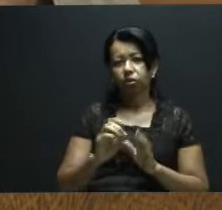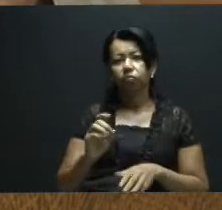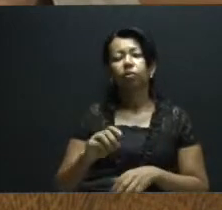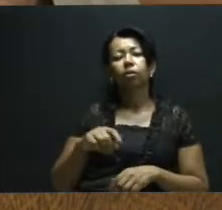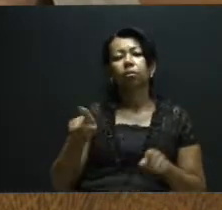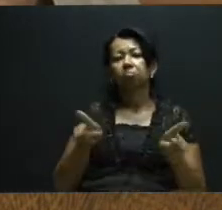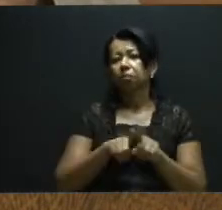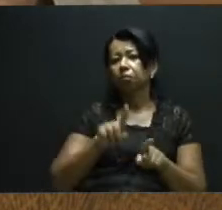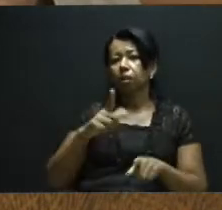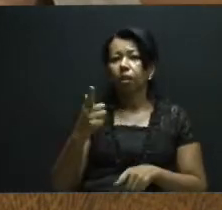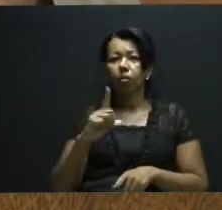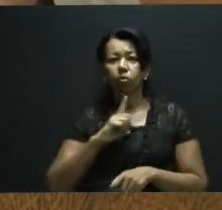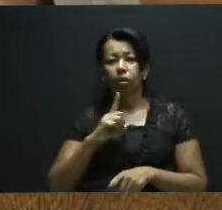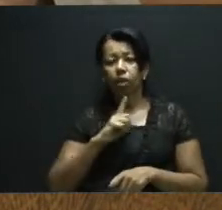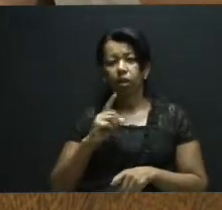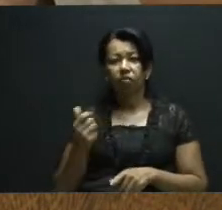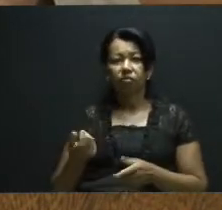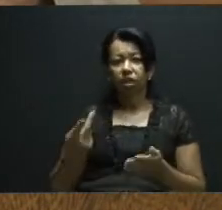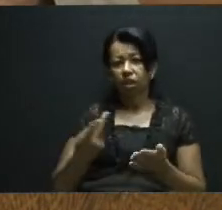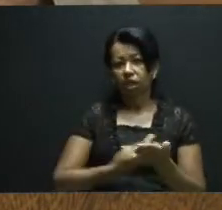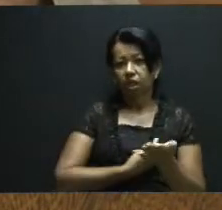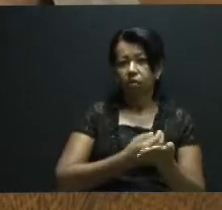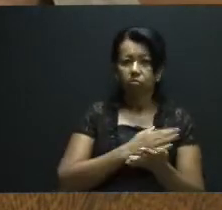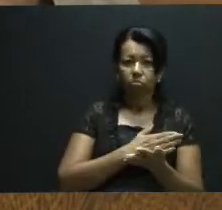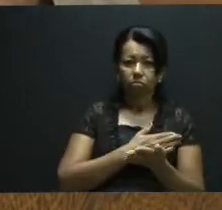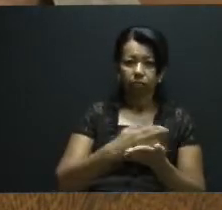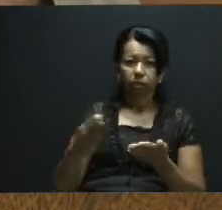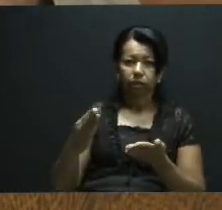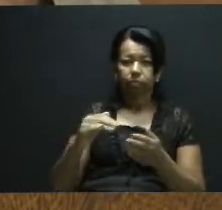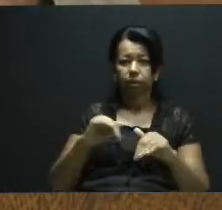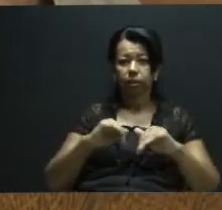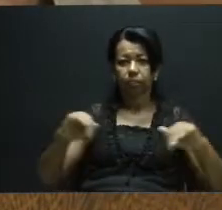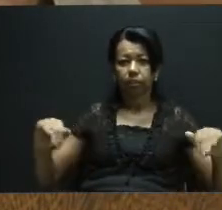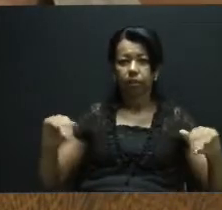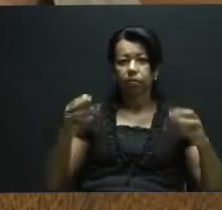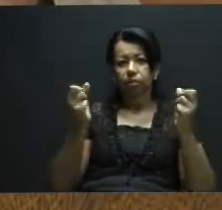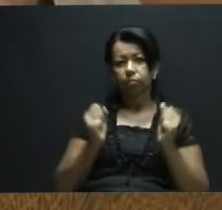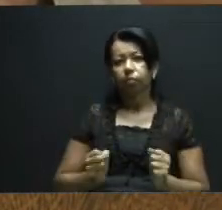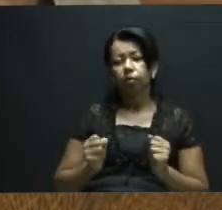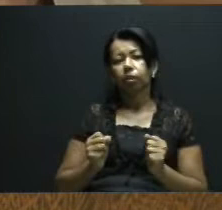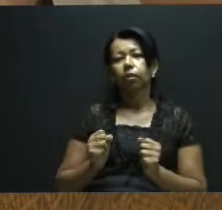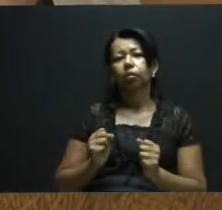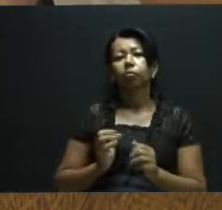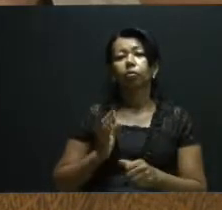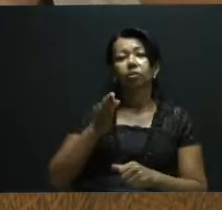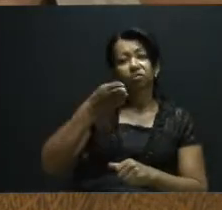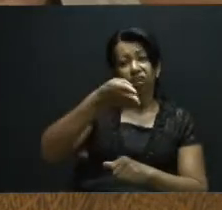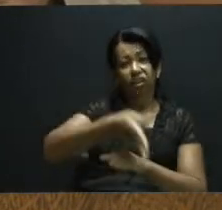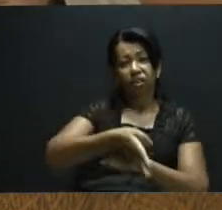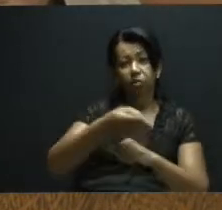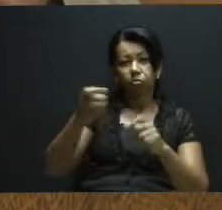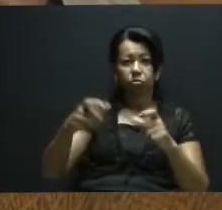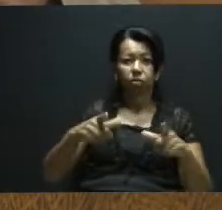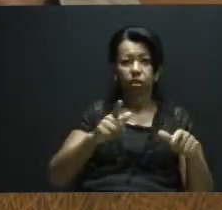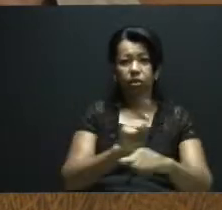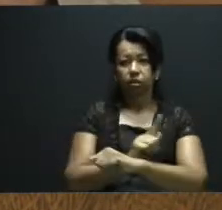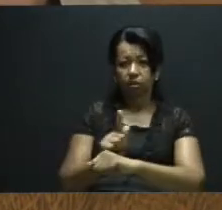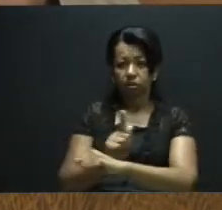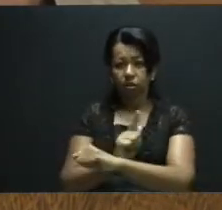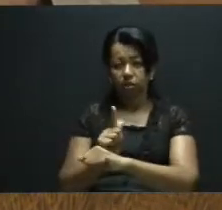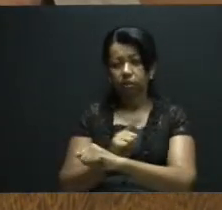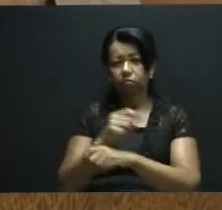houve violação ao princípio da separação de poderes por invasão nas esferas da gestão